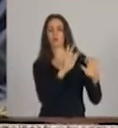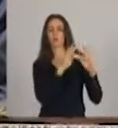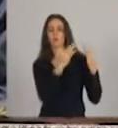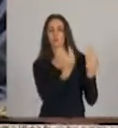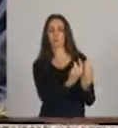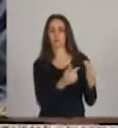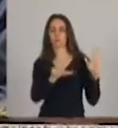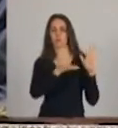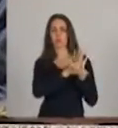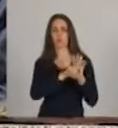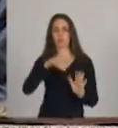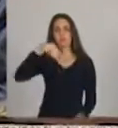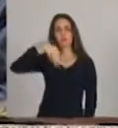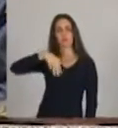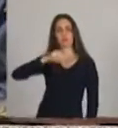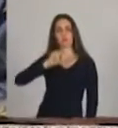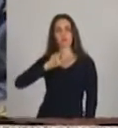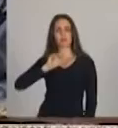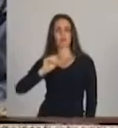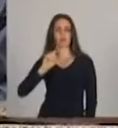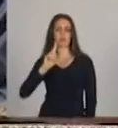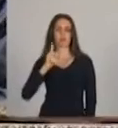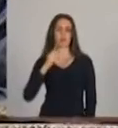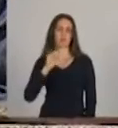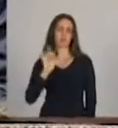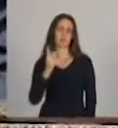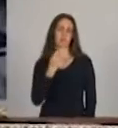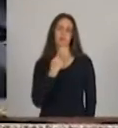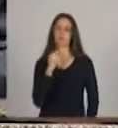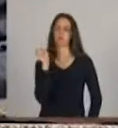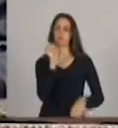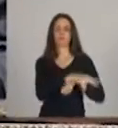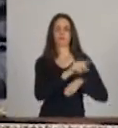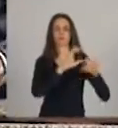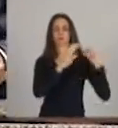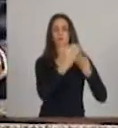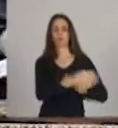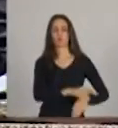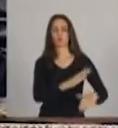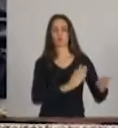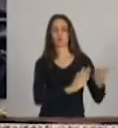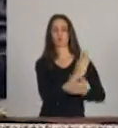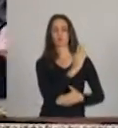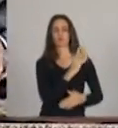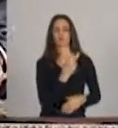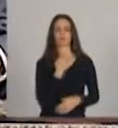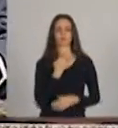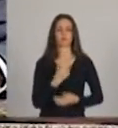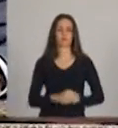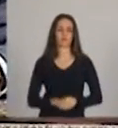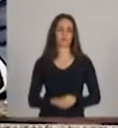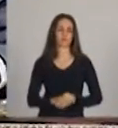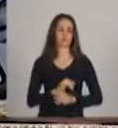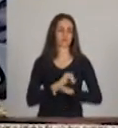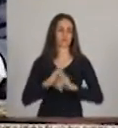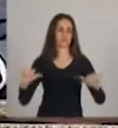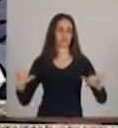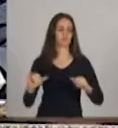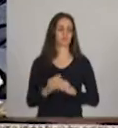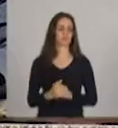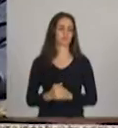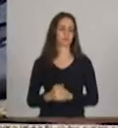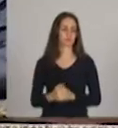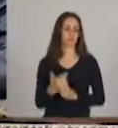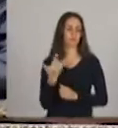lei da minha autoria, não pode assumir cargo comissionado. Que é o nosso registro. Bom,